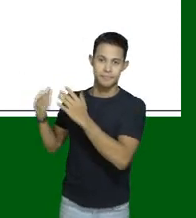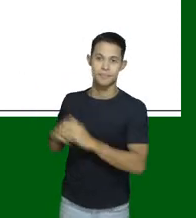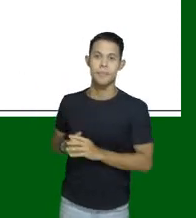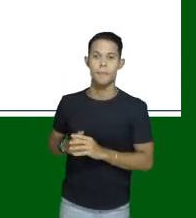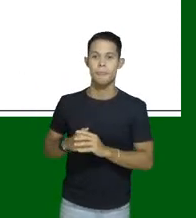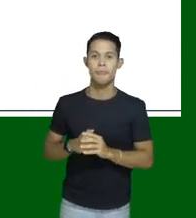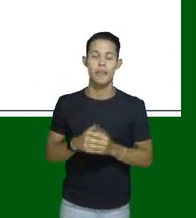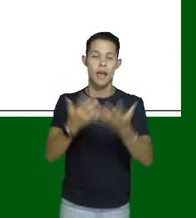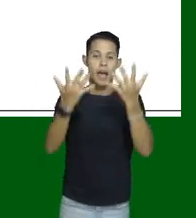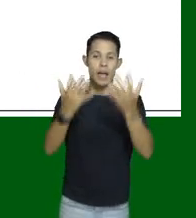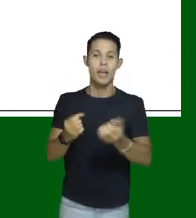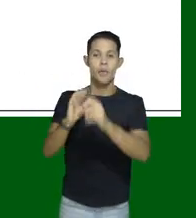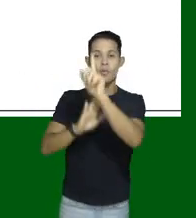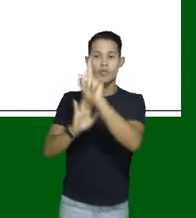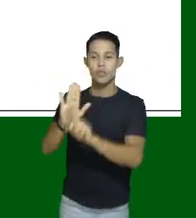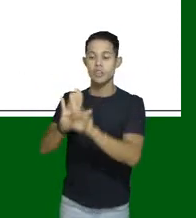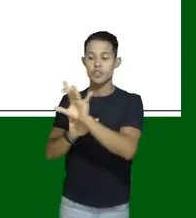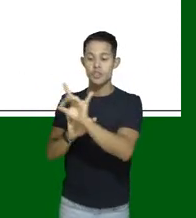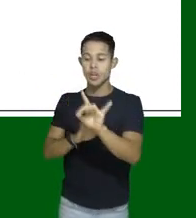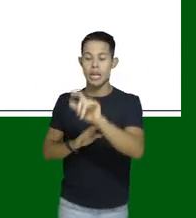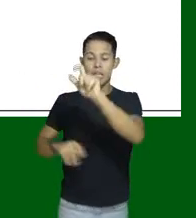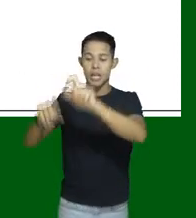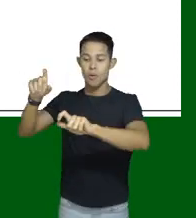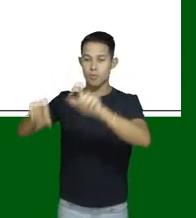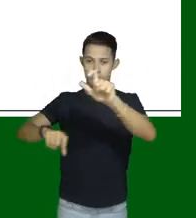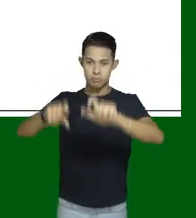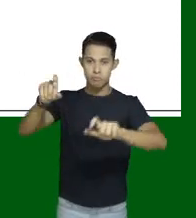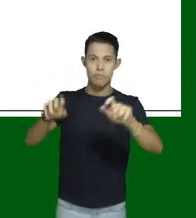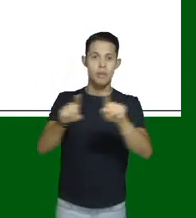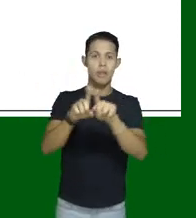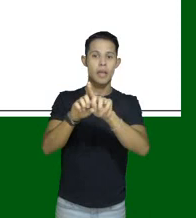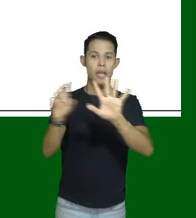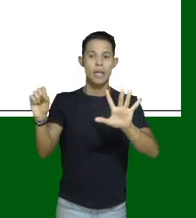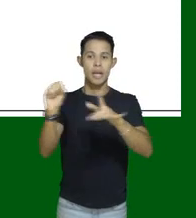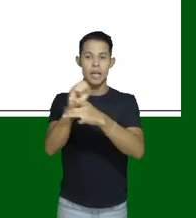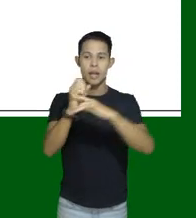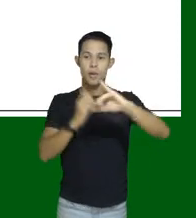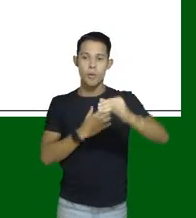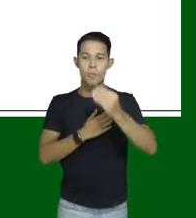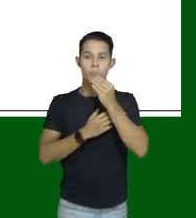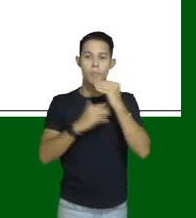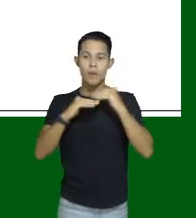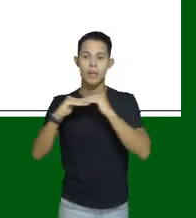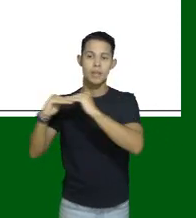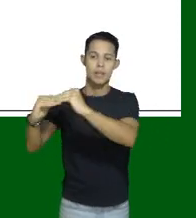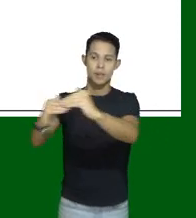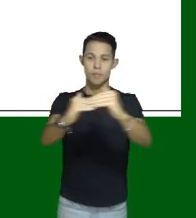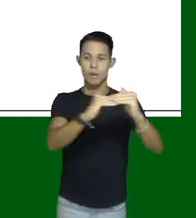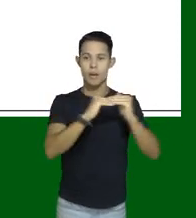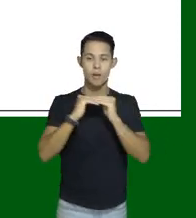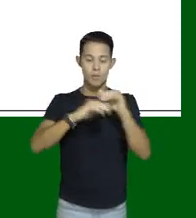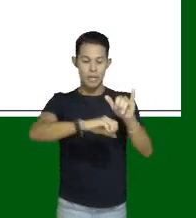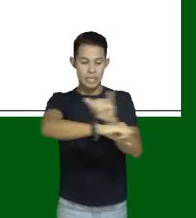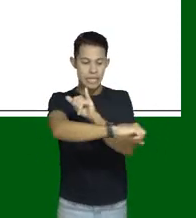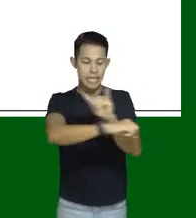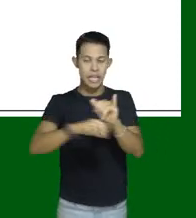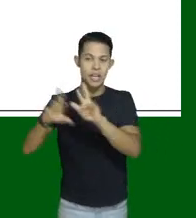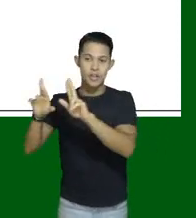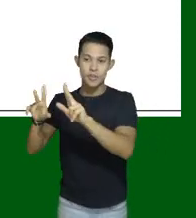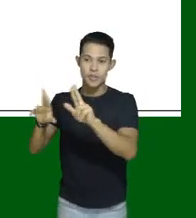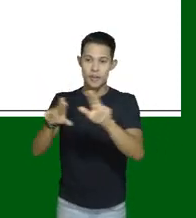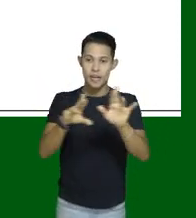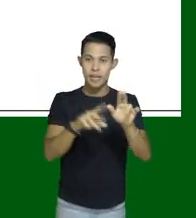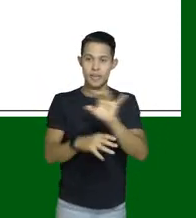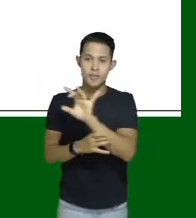de cada um ser como é, garantindo oportunidades iguais para todos e estratégias diferentes para cada um, de modo que